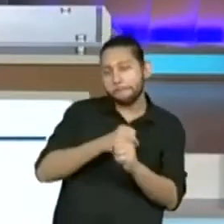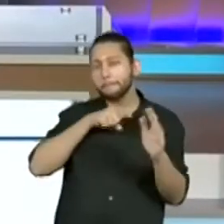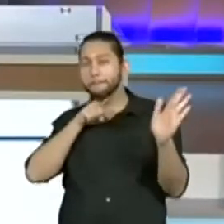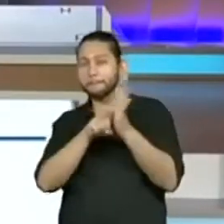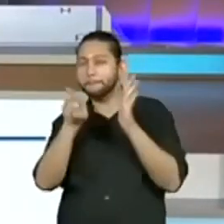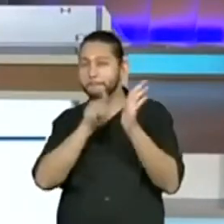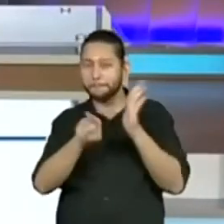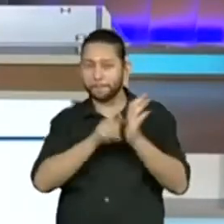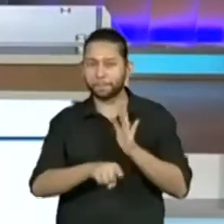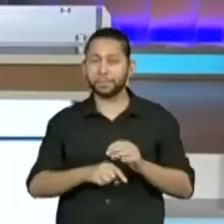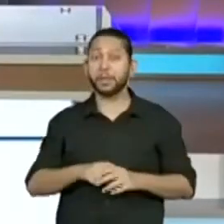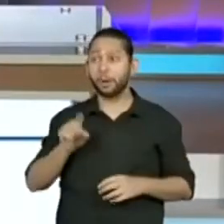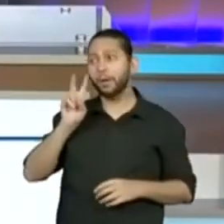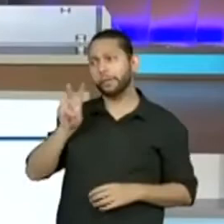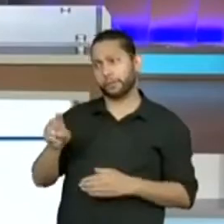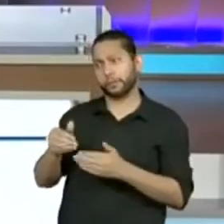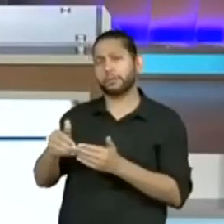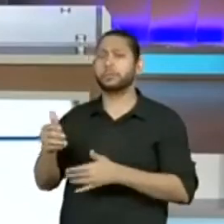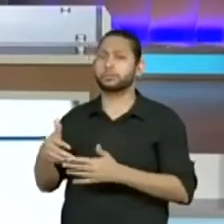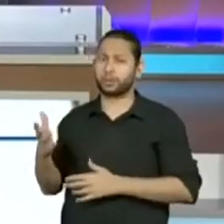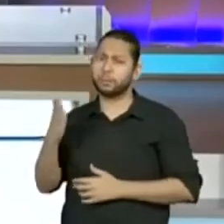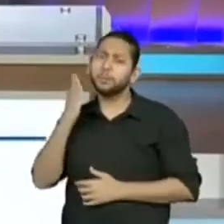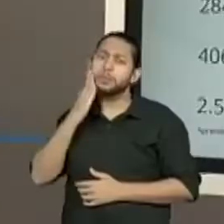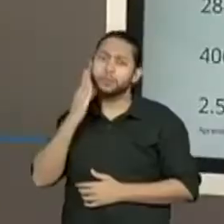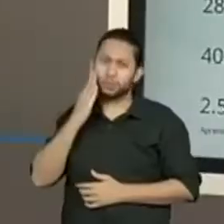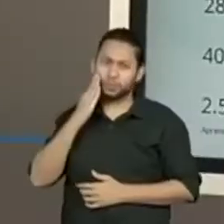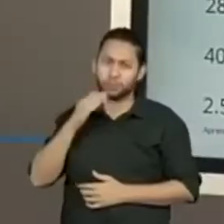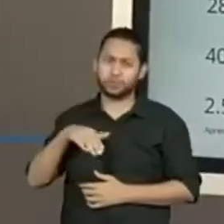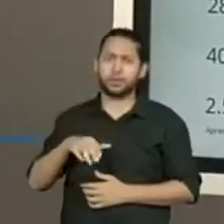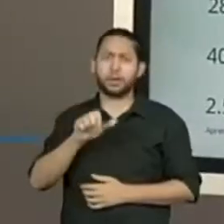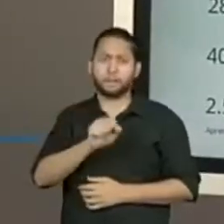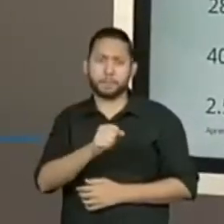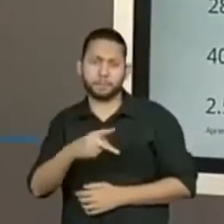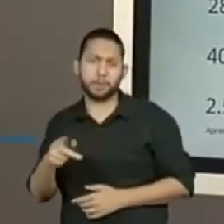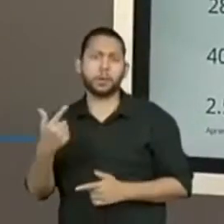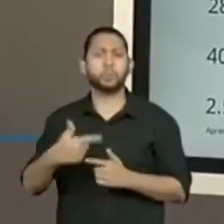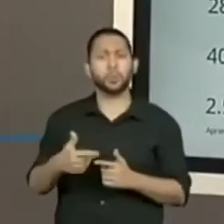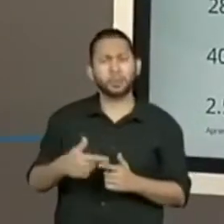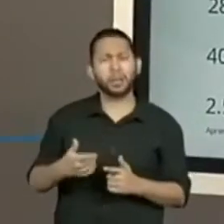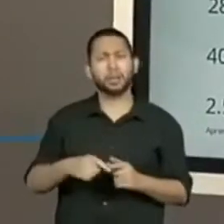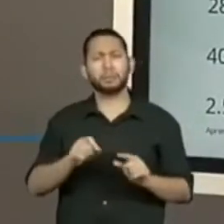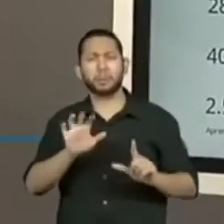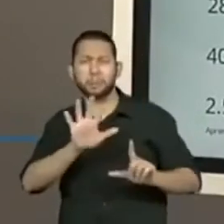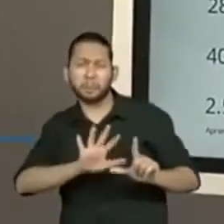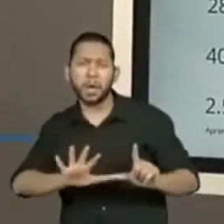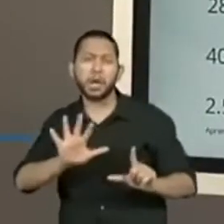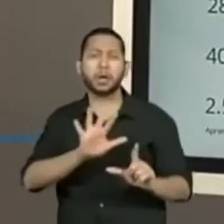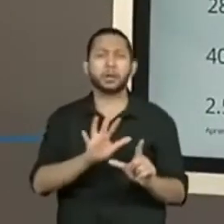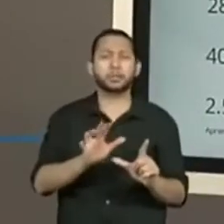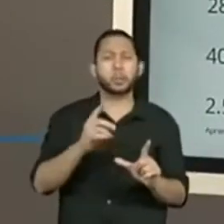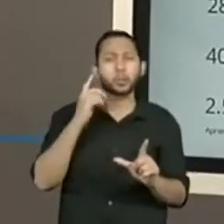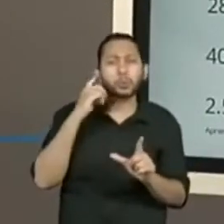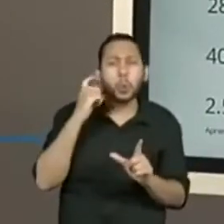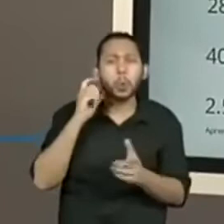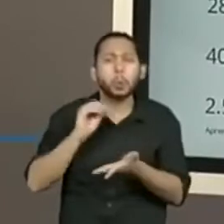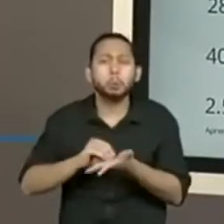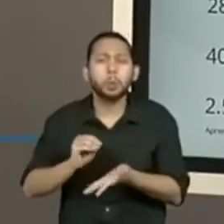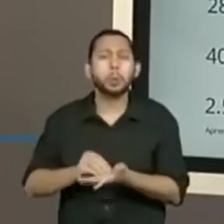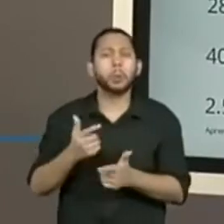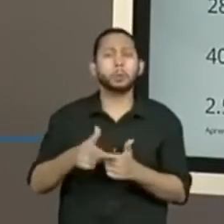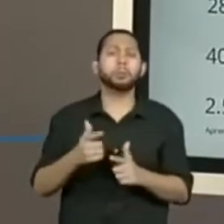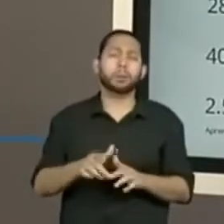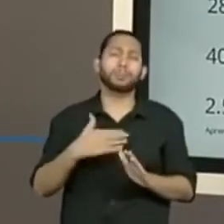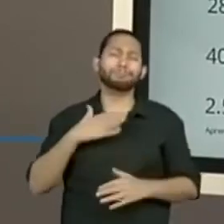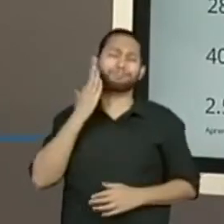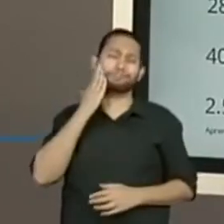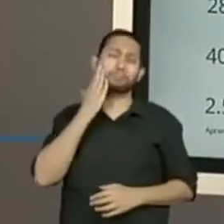à imagem, a som. Vamos tentar, certo? Vamos tentar juntos aqui. Então, eu vou pedir a colaboração de vocês para trazer as contribuições dos